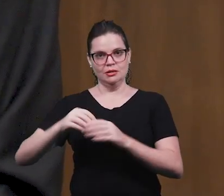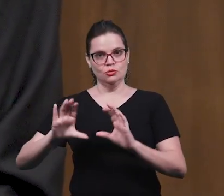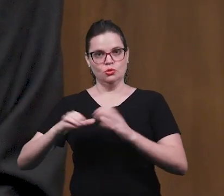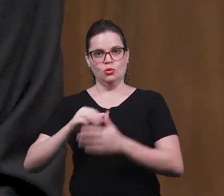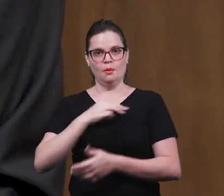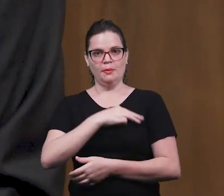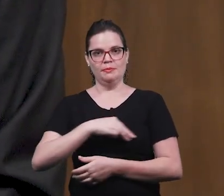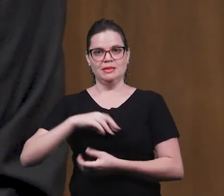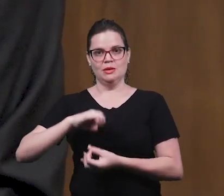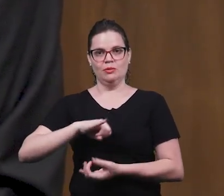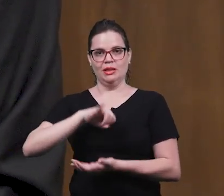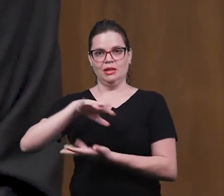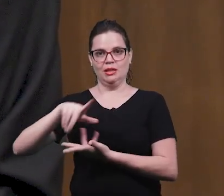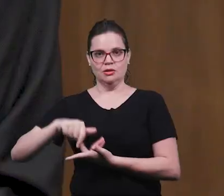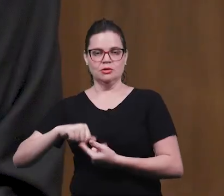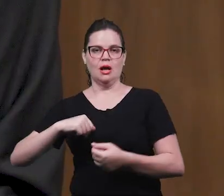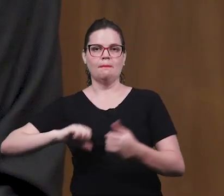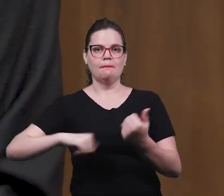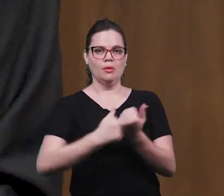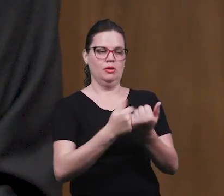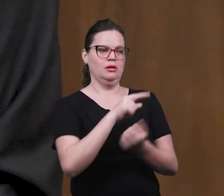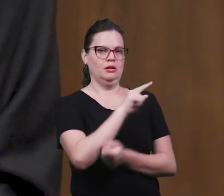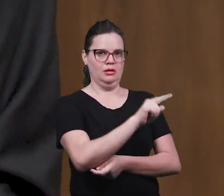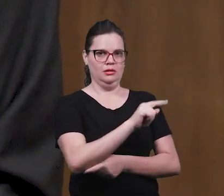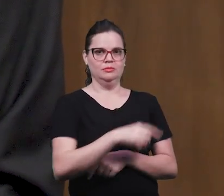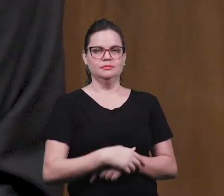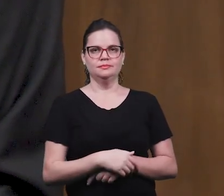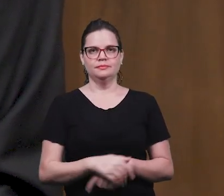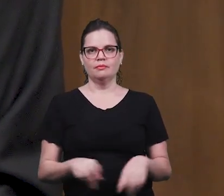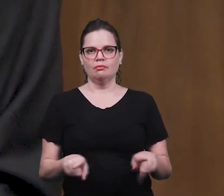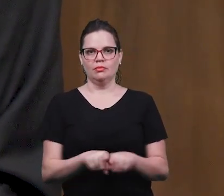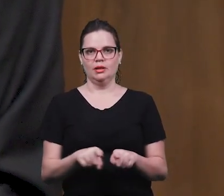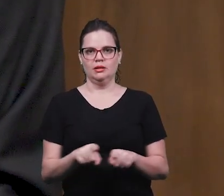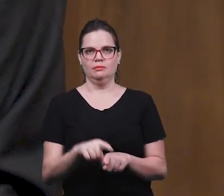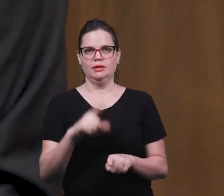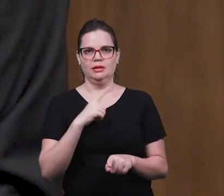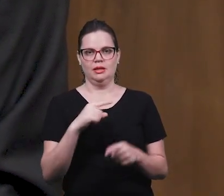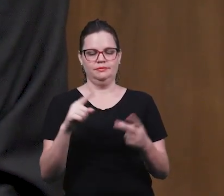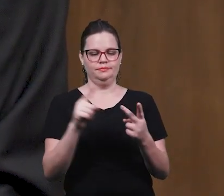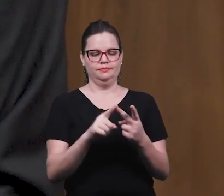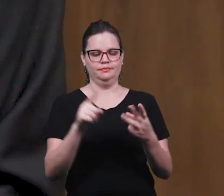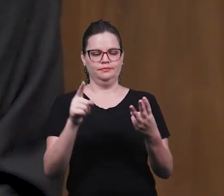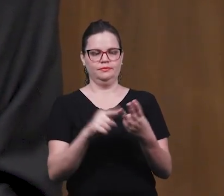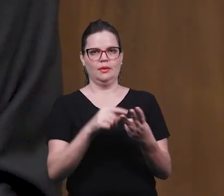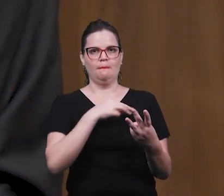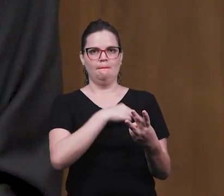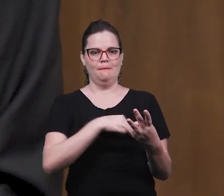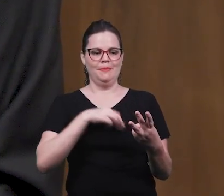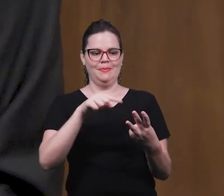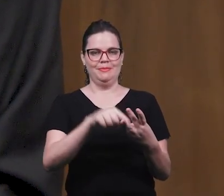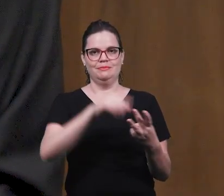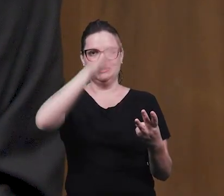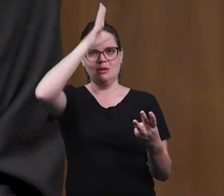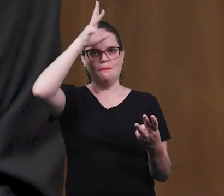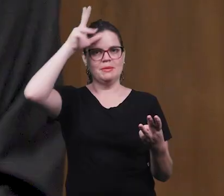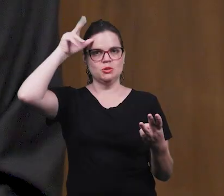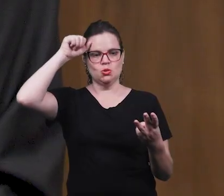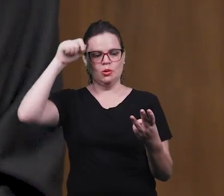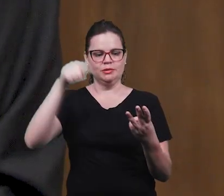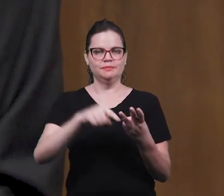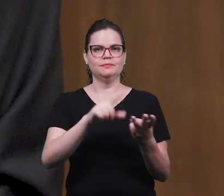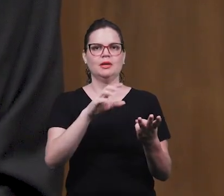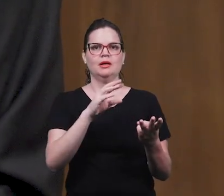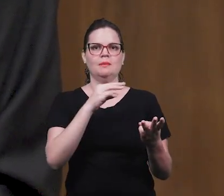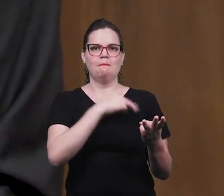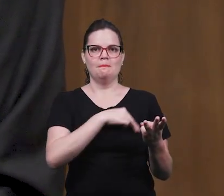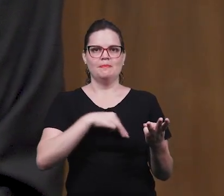internacional, além desse projeto de apoio, a gente tem outros 2 projetos, que é a Missão Sertão e a Missão Amazônia.